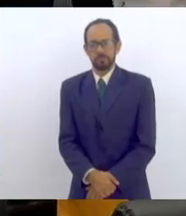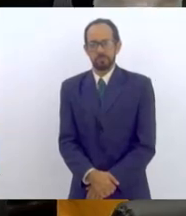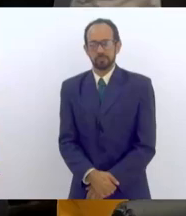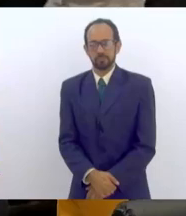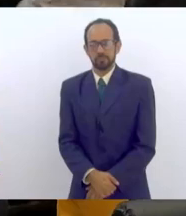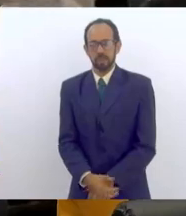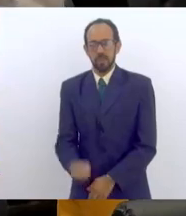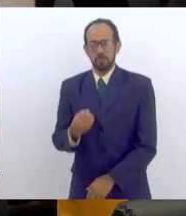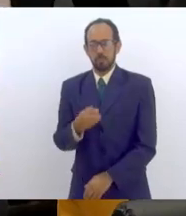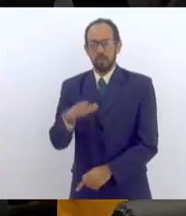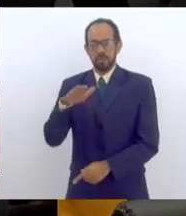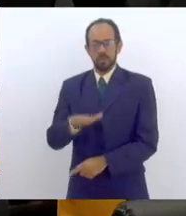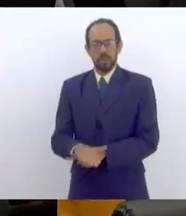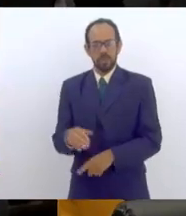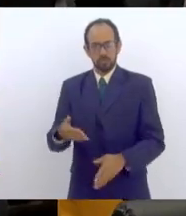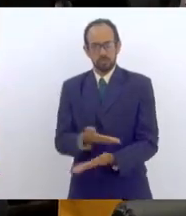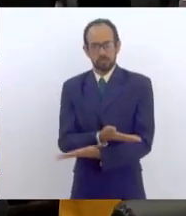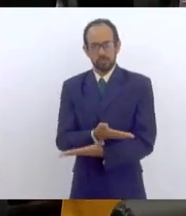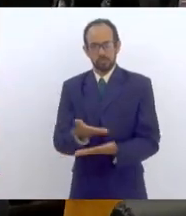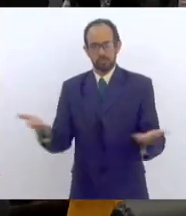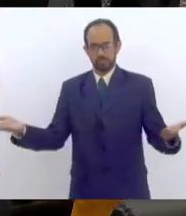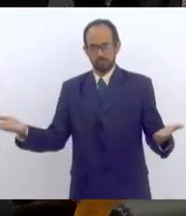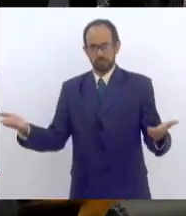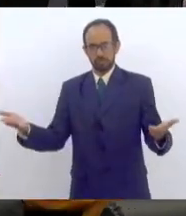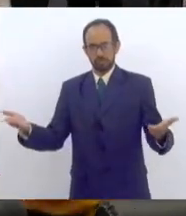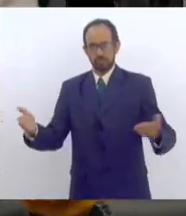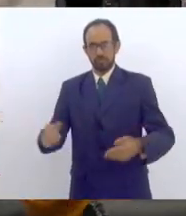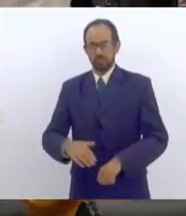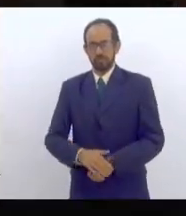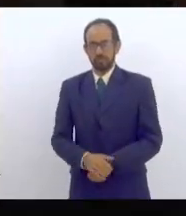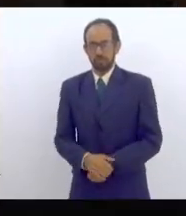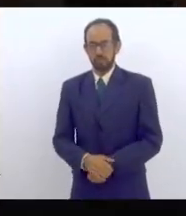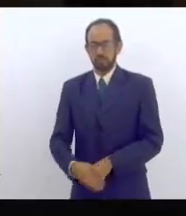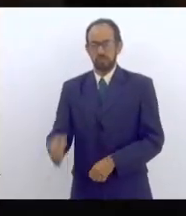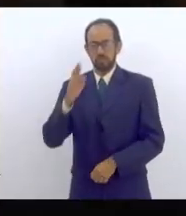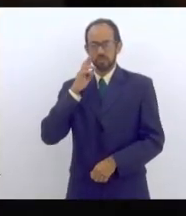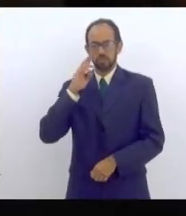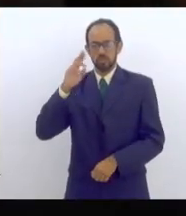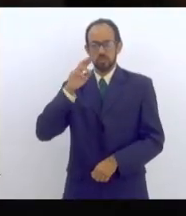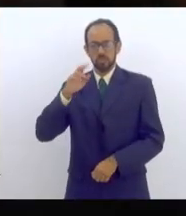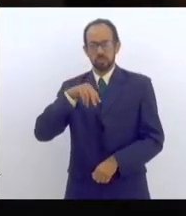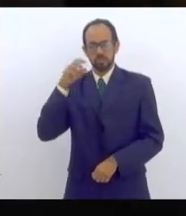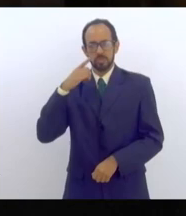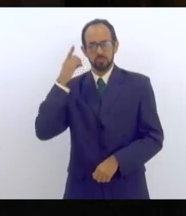Muito boa tarde a todas e a todos, senhores deputados,